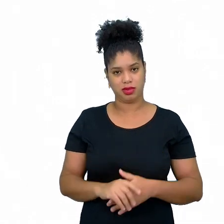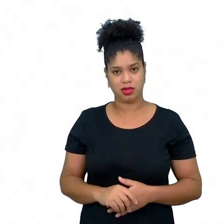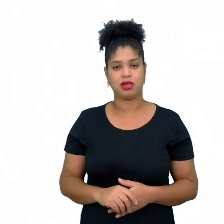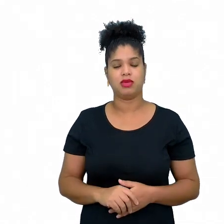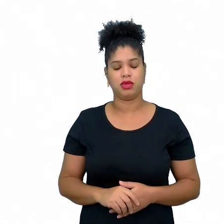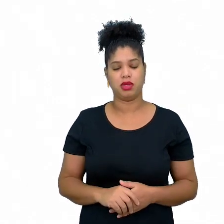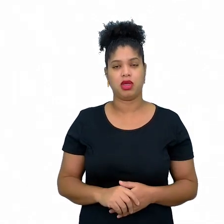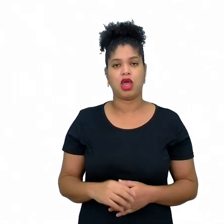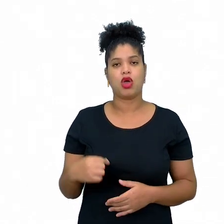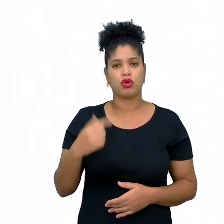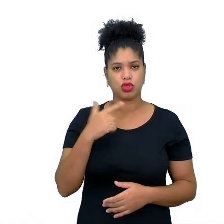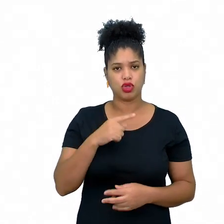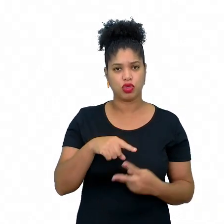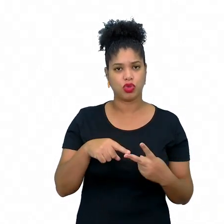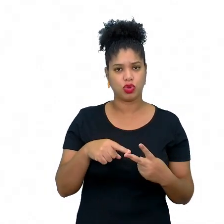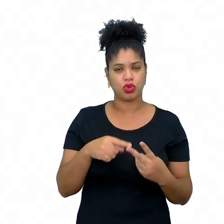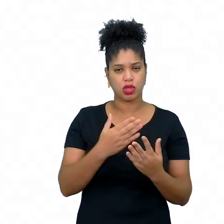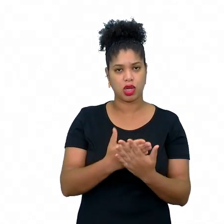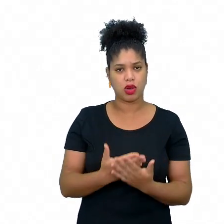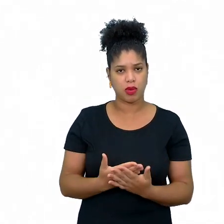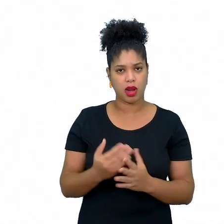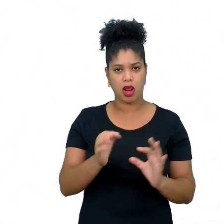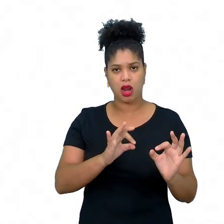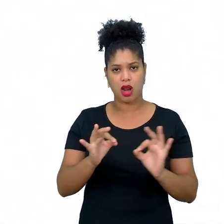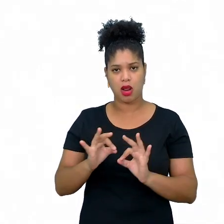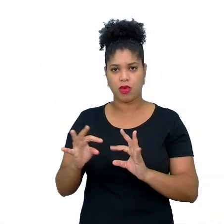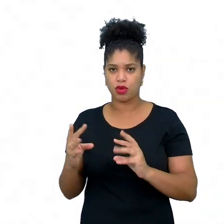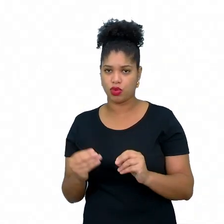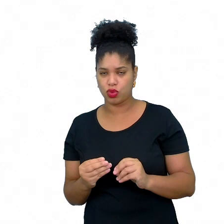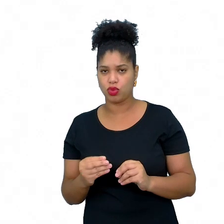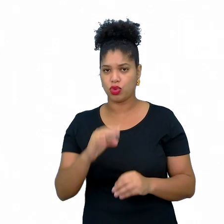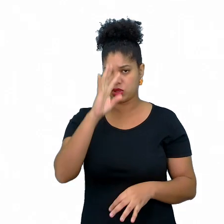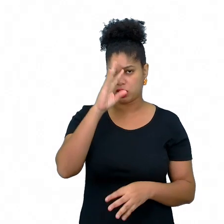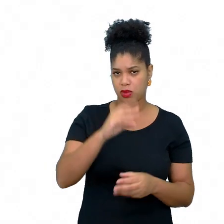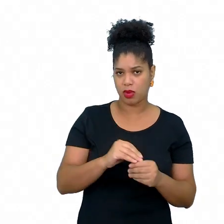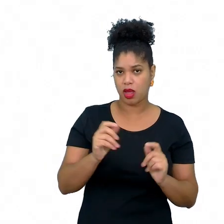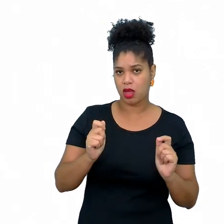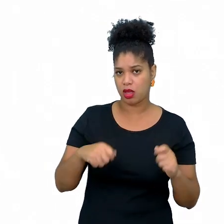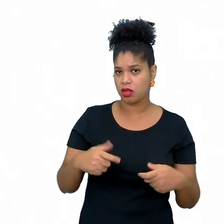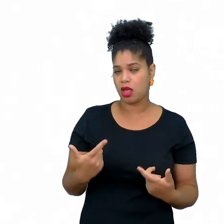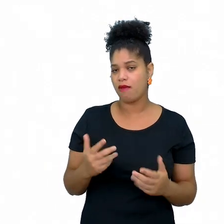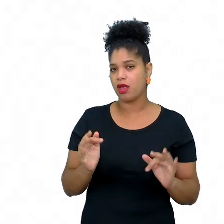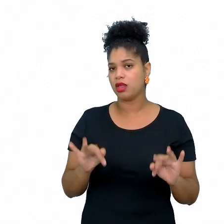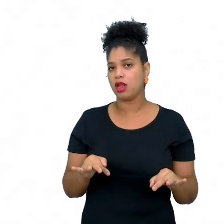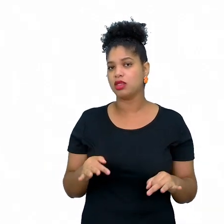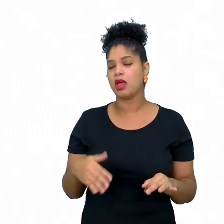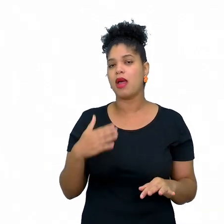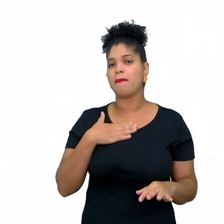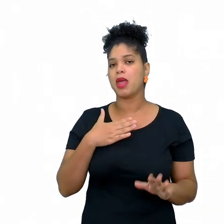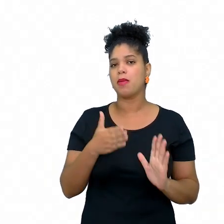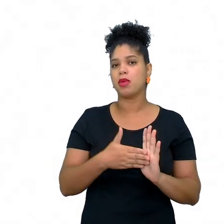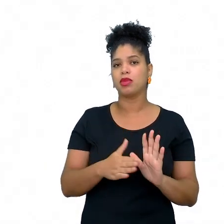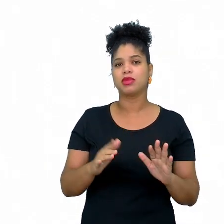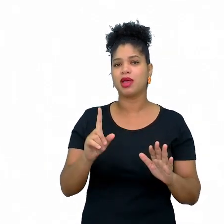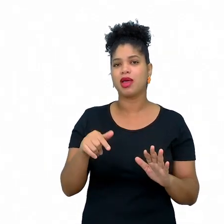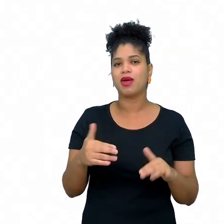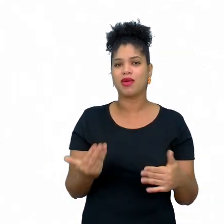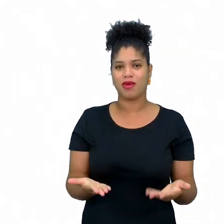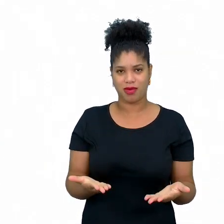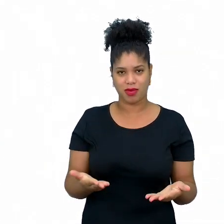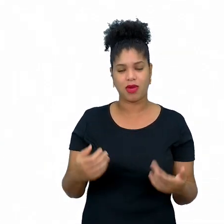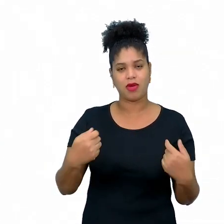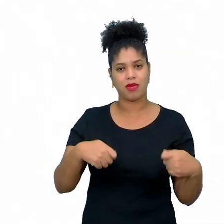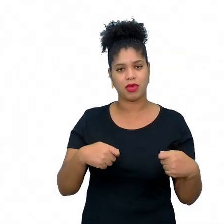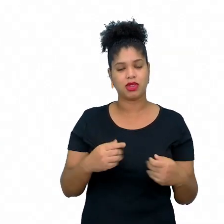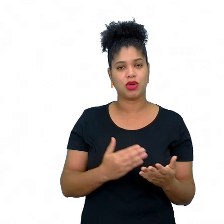Eu consigo, em 2 aulas, elaborar tudo isso, sistematizar, finalizar, qual que é a minha proposta, né? É necessário que eu